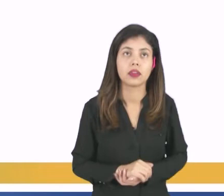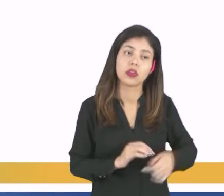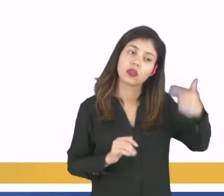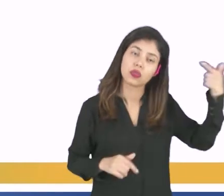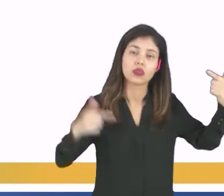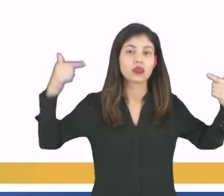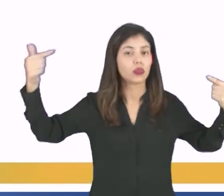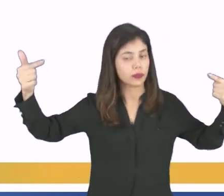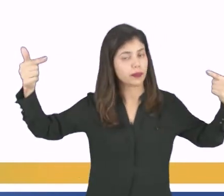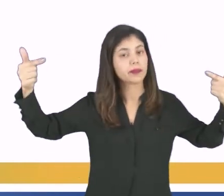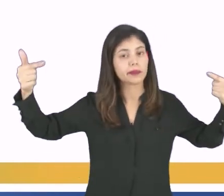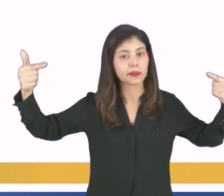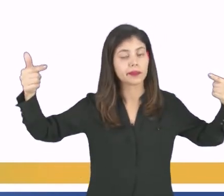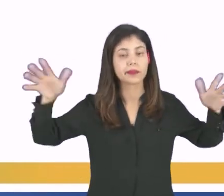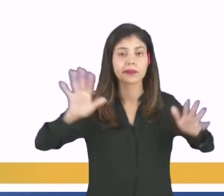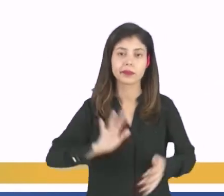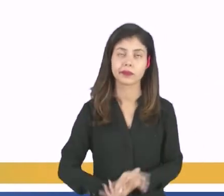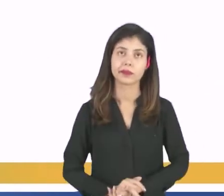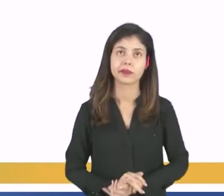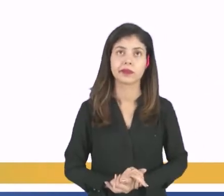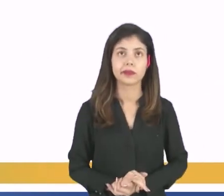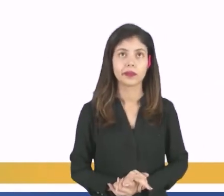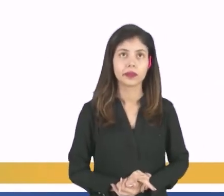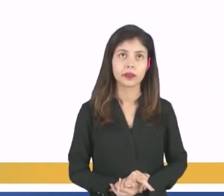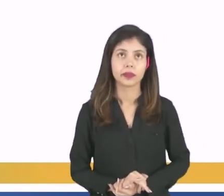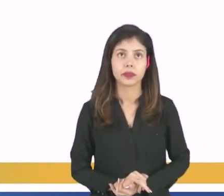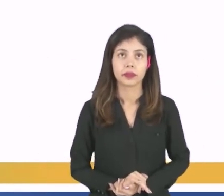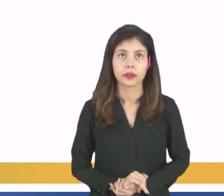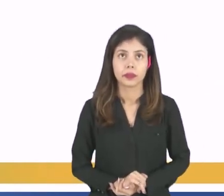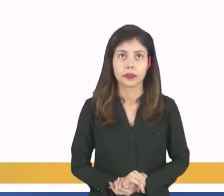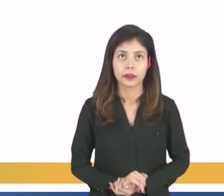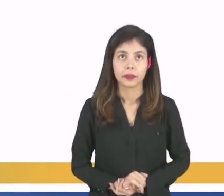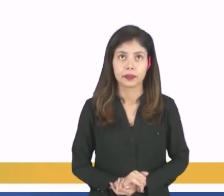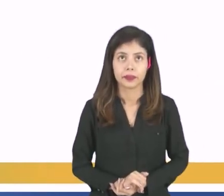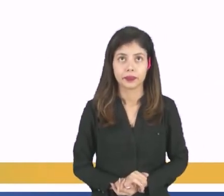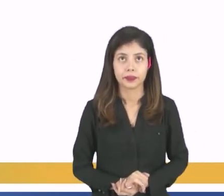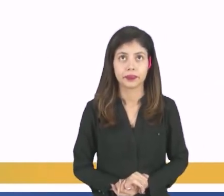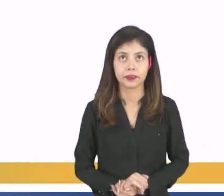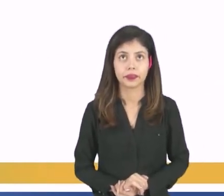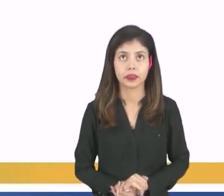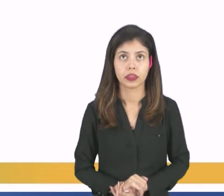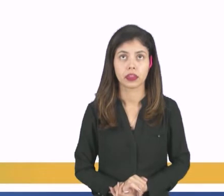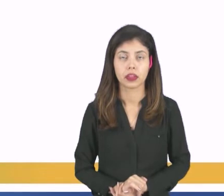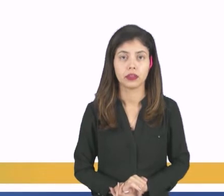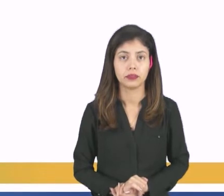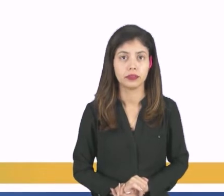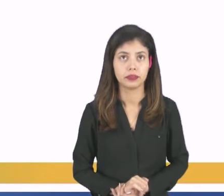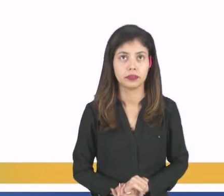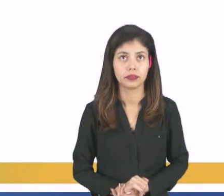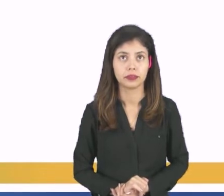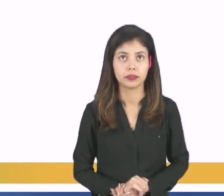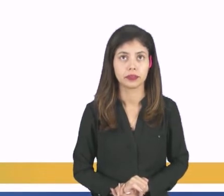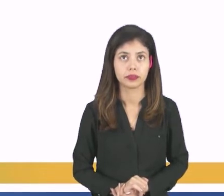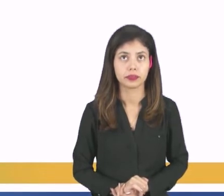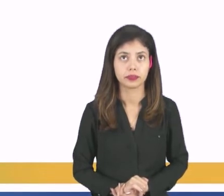lado do produto, 2 ferros no lado do reagente, ok? Então, o próximo que a gente vai estar